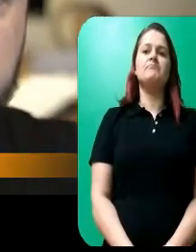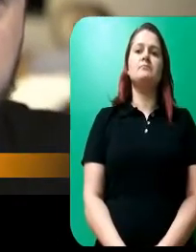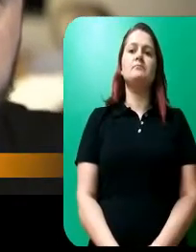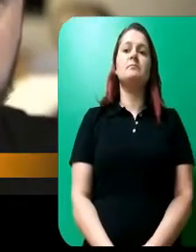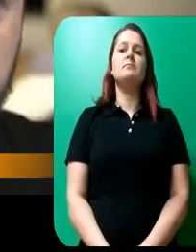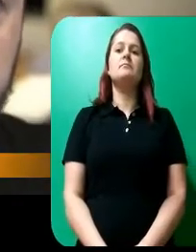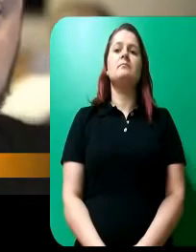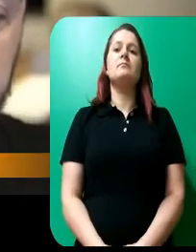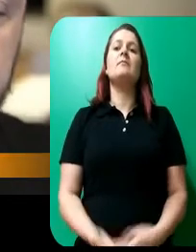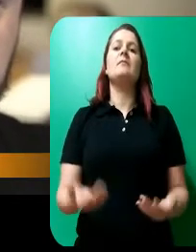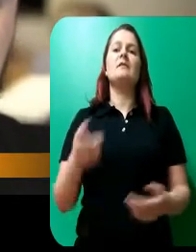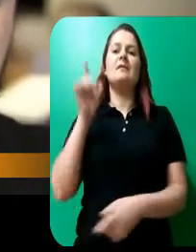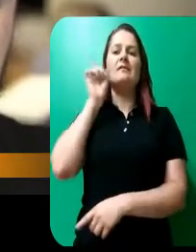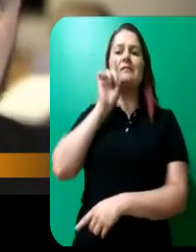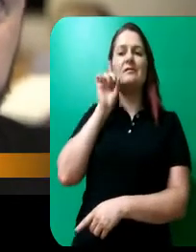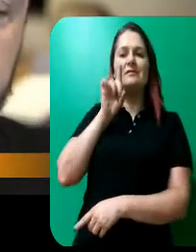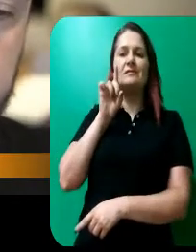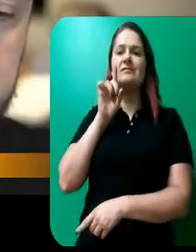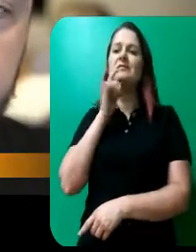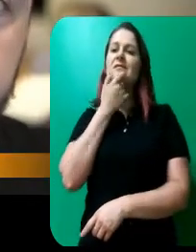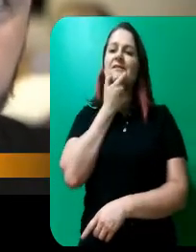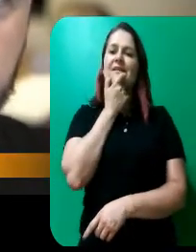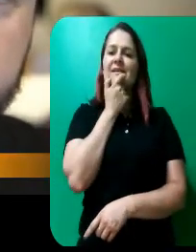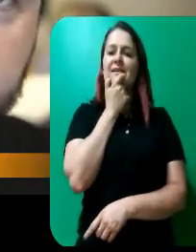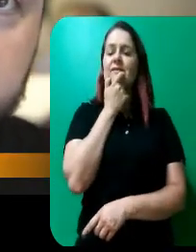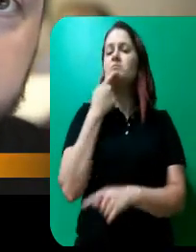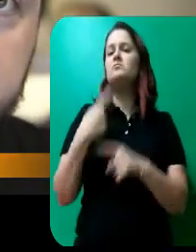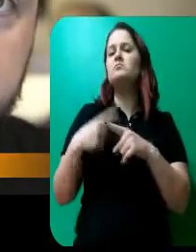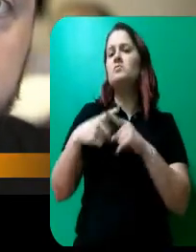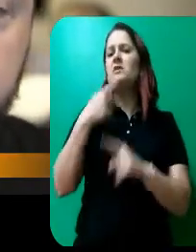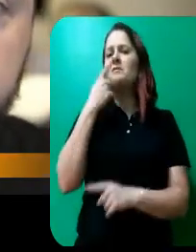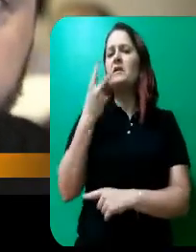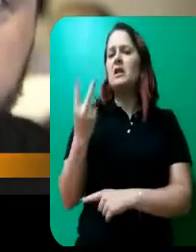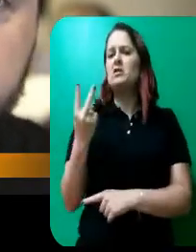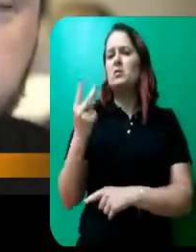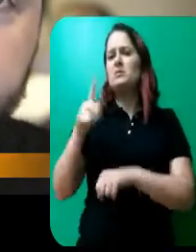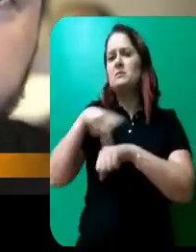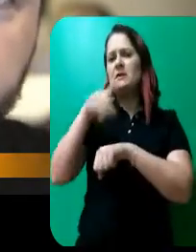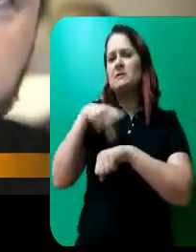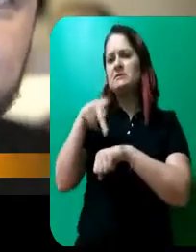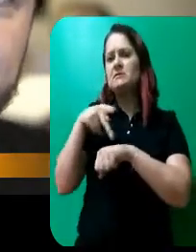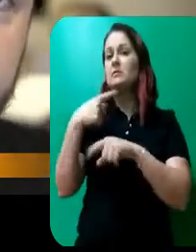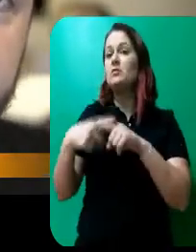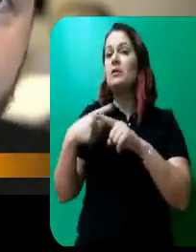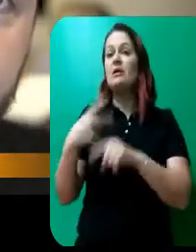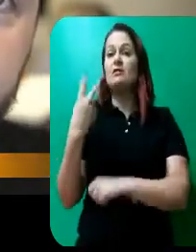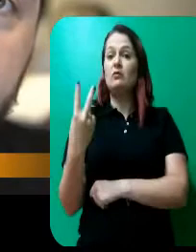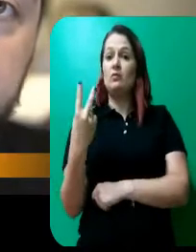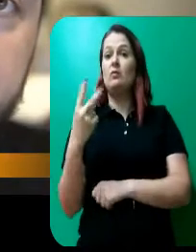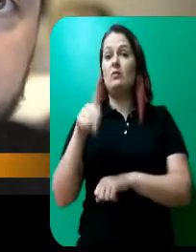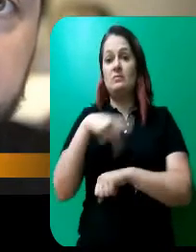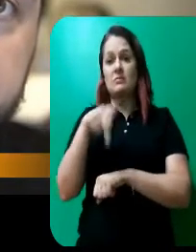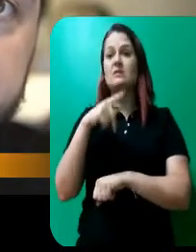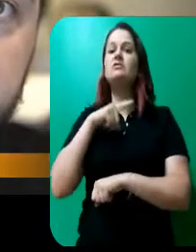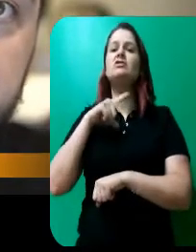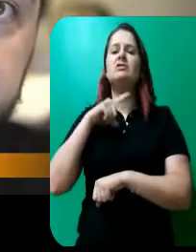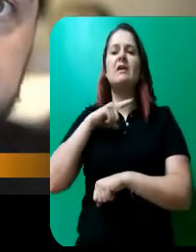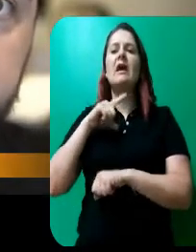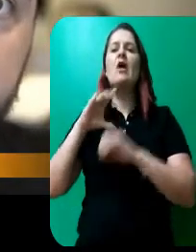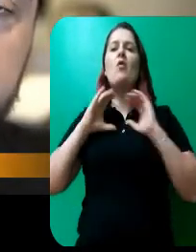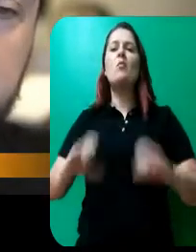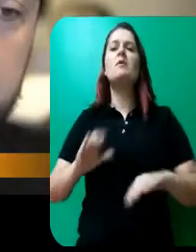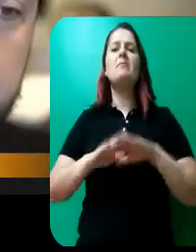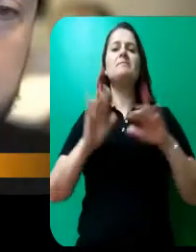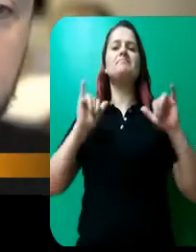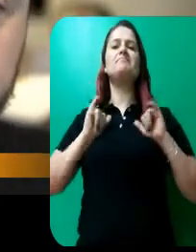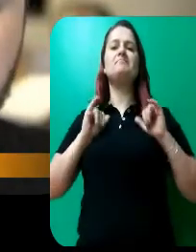Estados Unidos e Inglaterra. Por que eu quero falar desses dois países? Porque são dois países que estavam adotando uma postura muito mais relaxada até a semana passada.